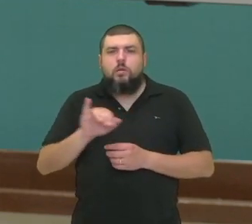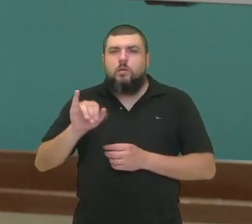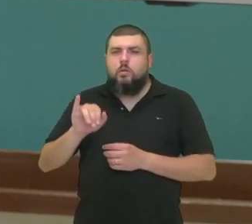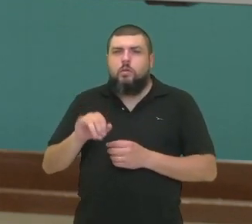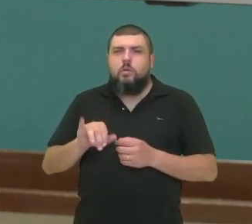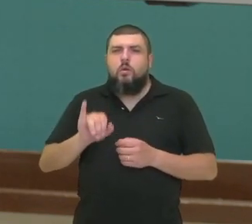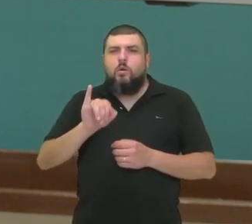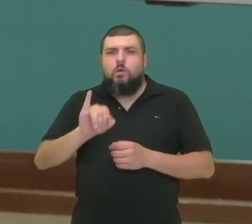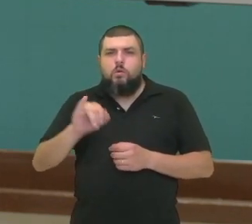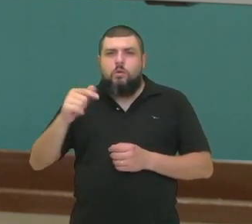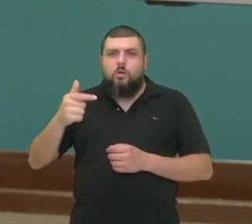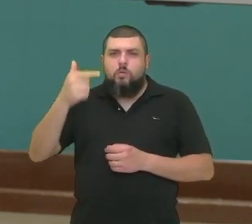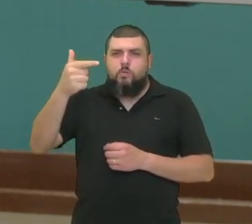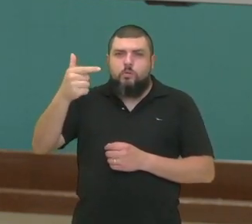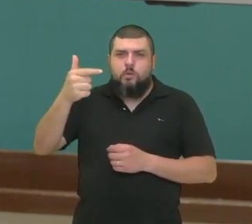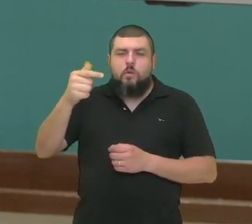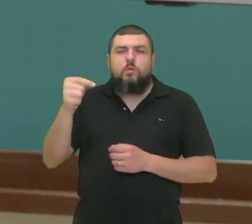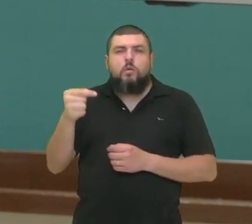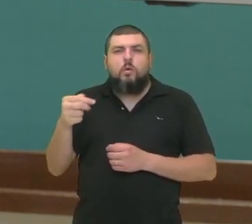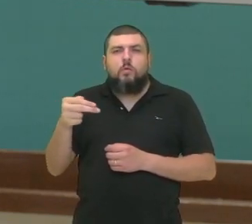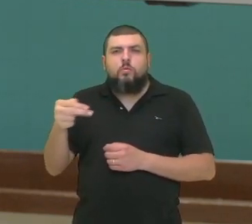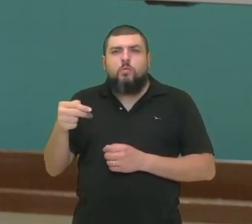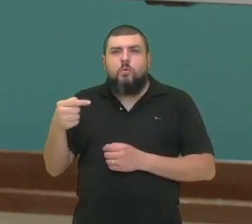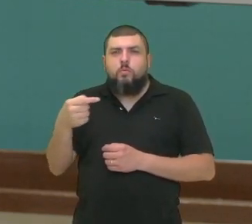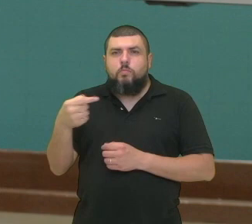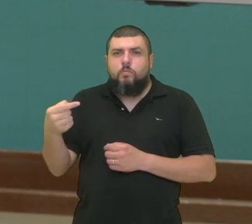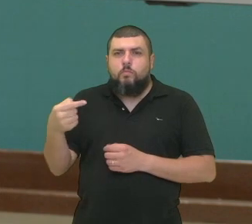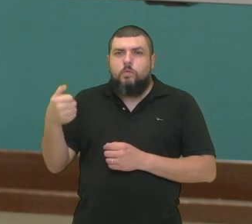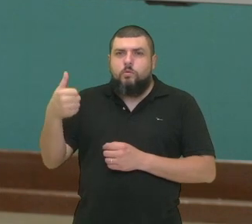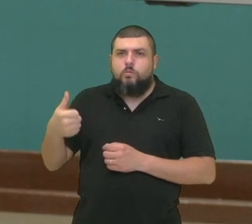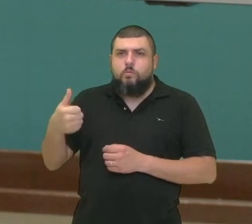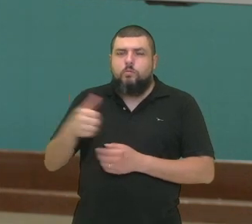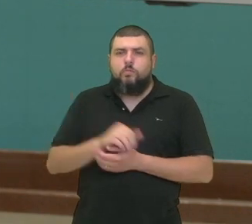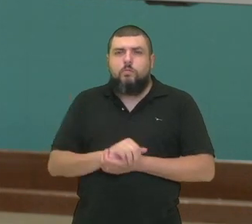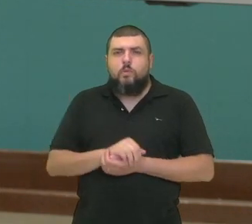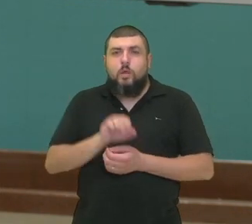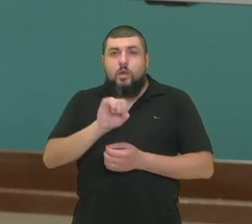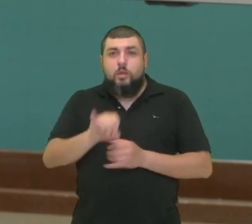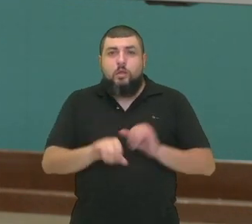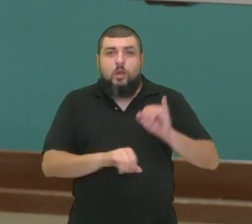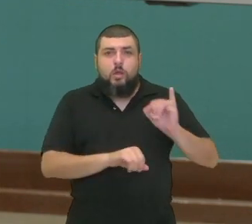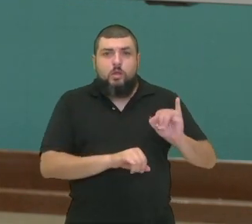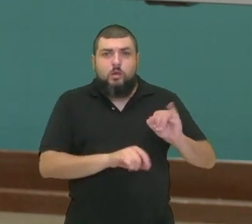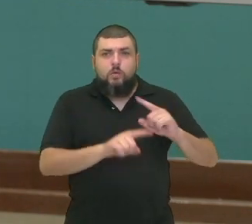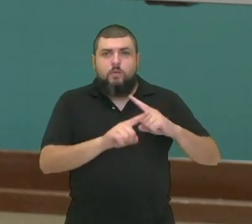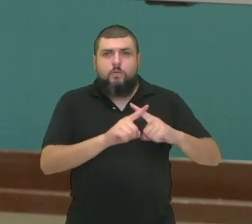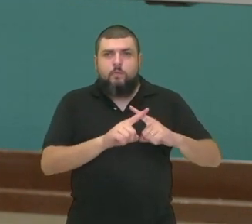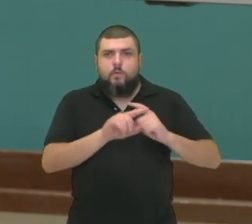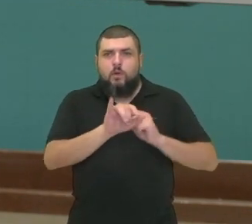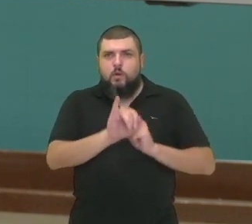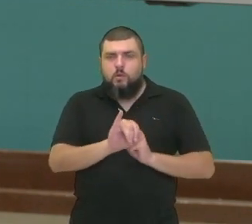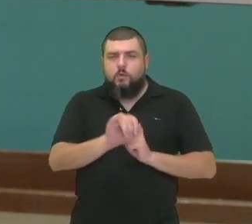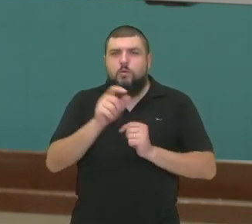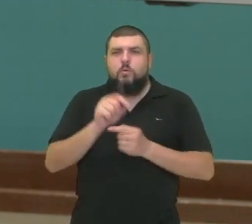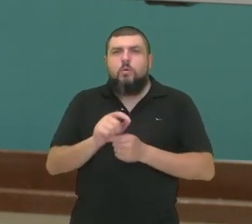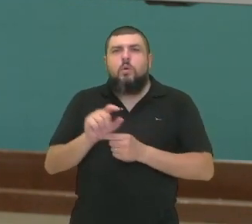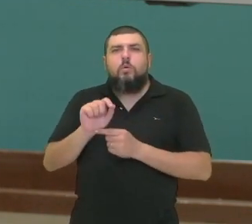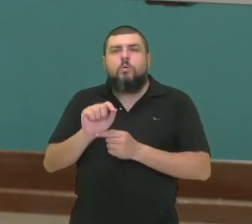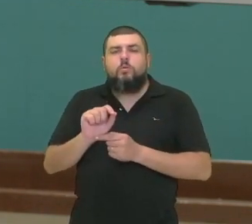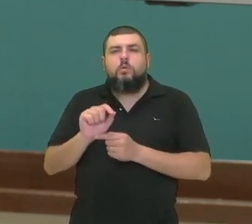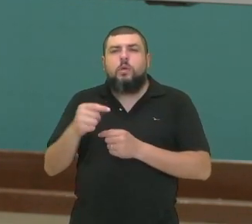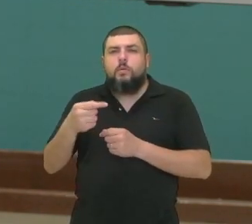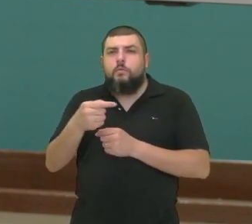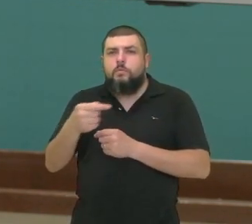ao quadrado é igual a -1. Ou seja, se eu fizer I vezes I, dá I ao quadrado, que é igual